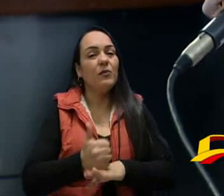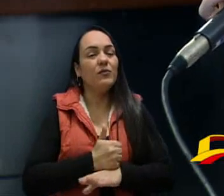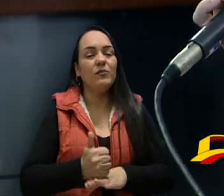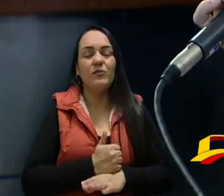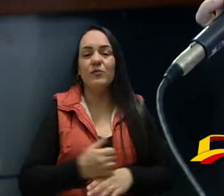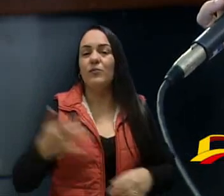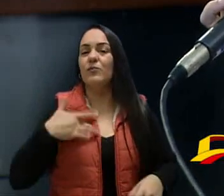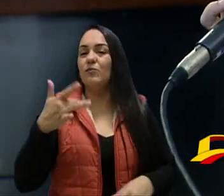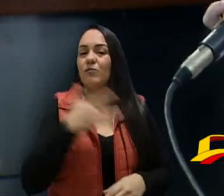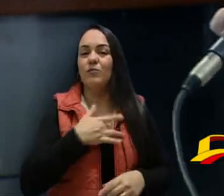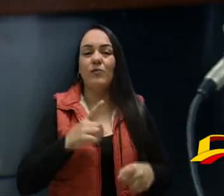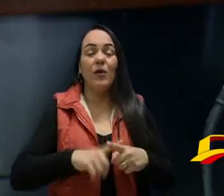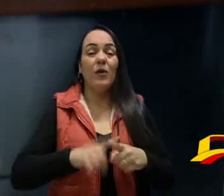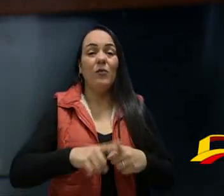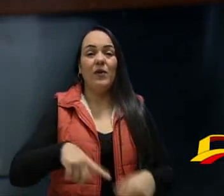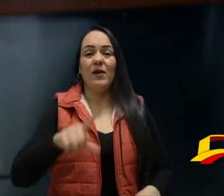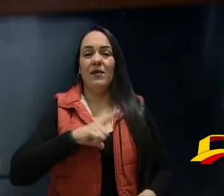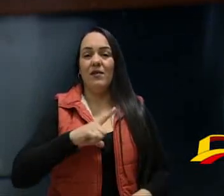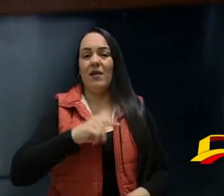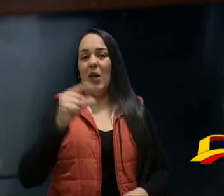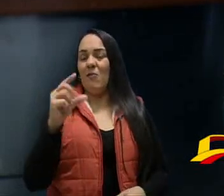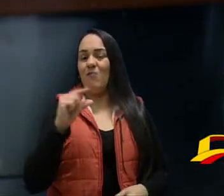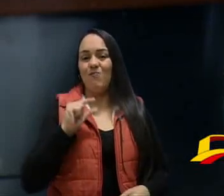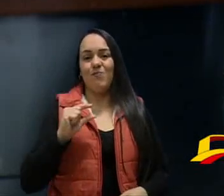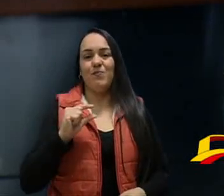momento até por causa da escassez